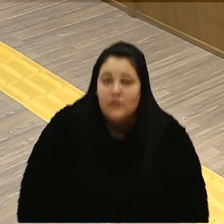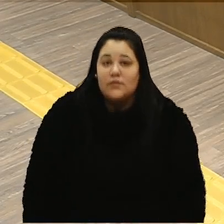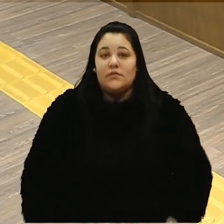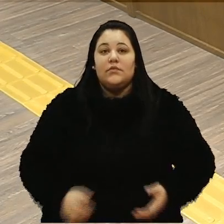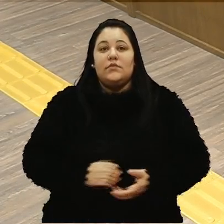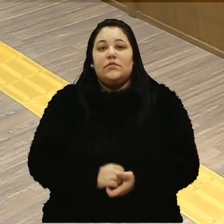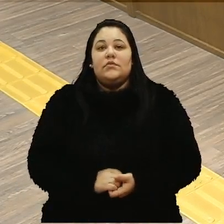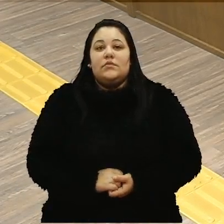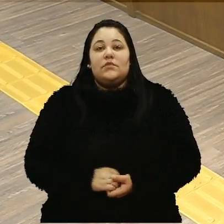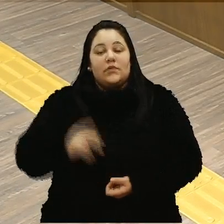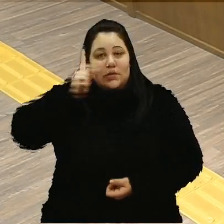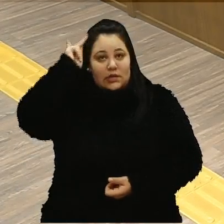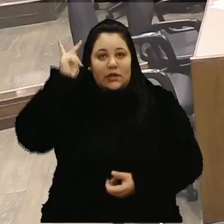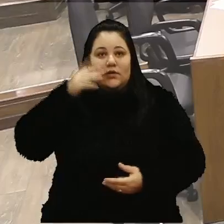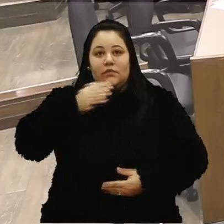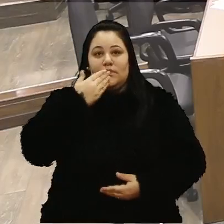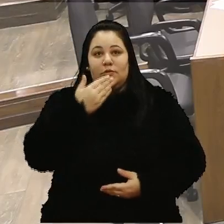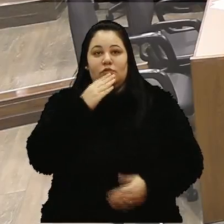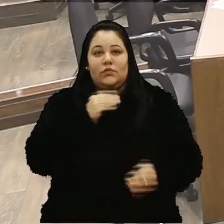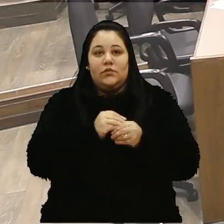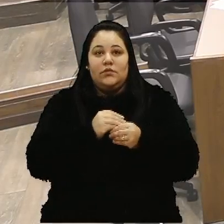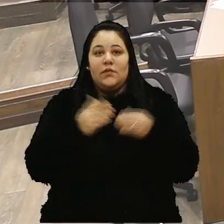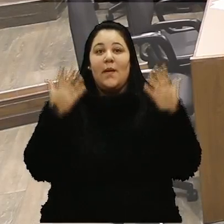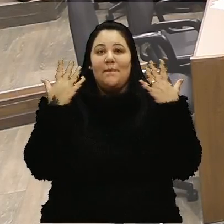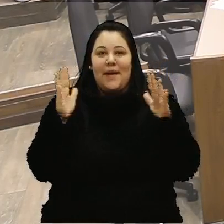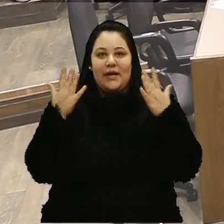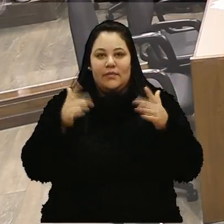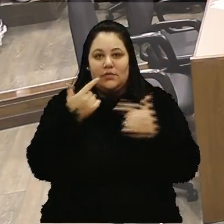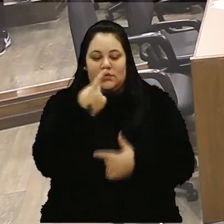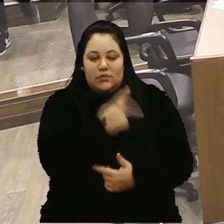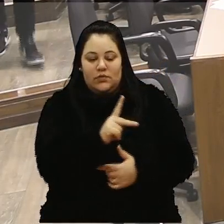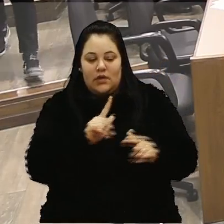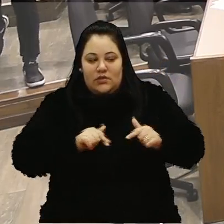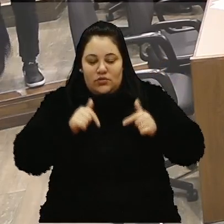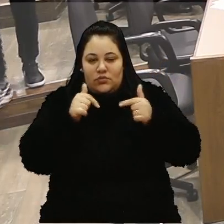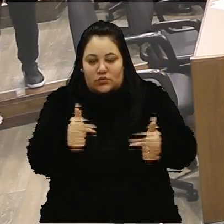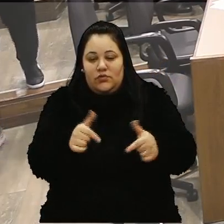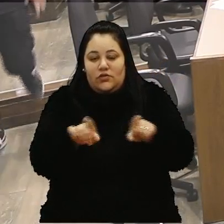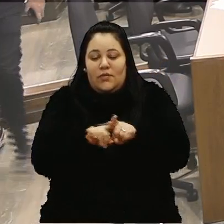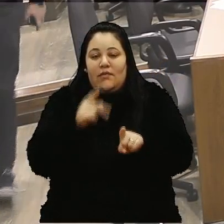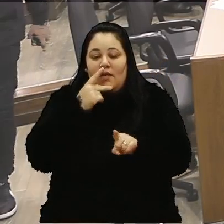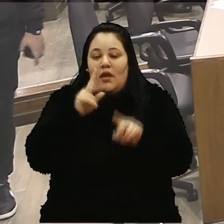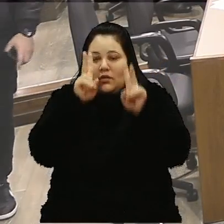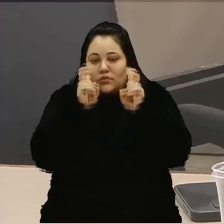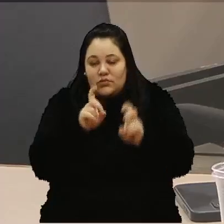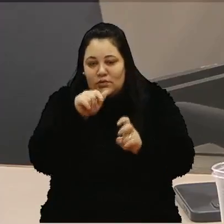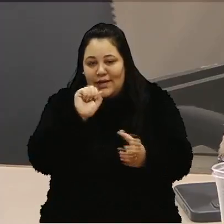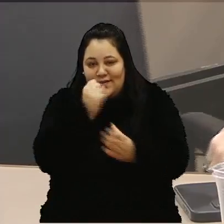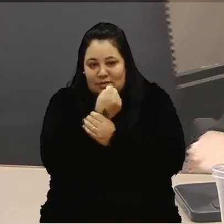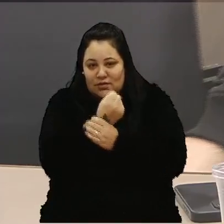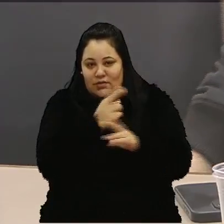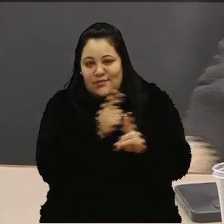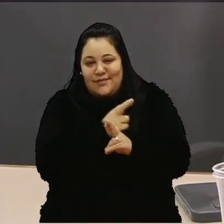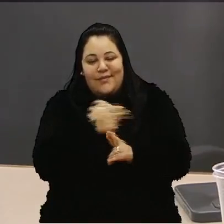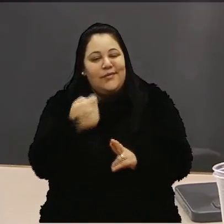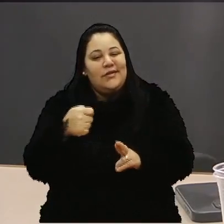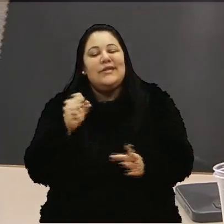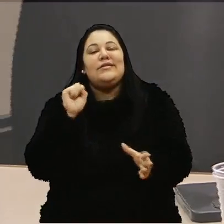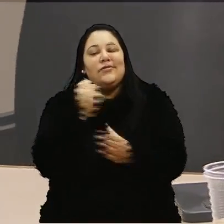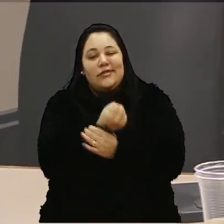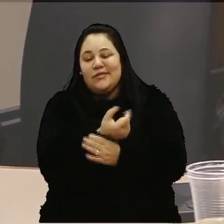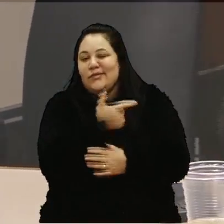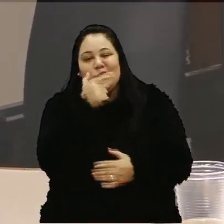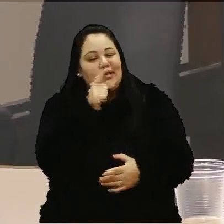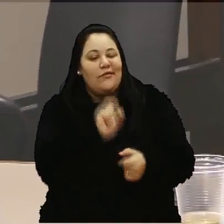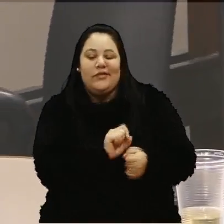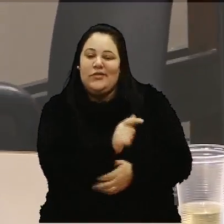vereador Iago. Parabéns pela iniciativa e por trazer um tema, né, que é segurança, né? Sem a segurança a gente não consegue fazer as